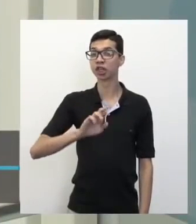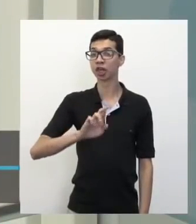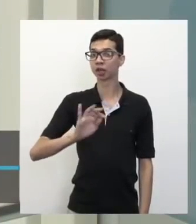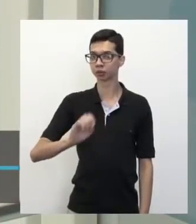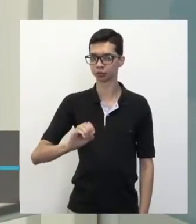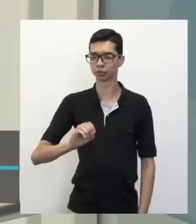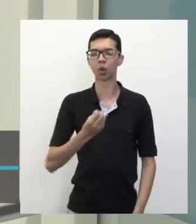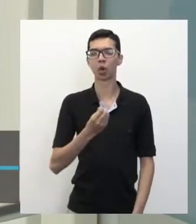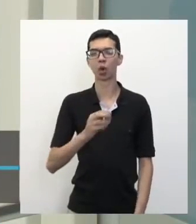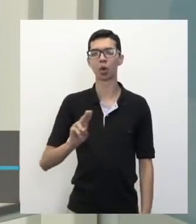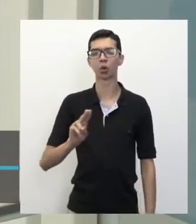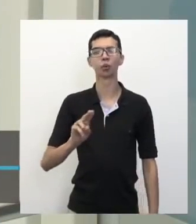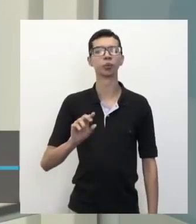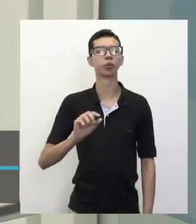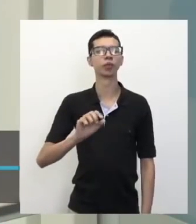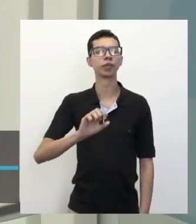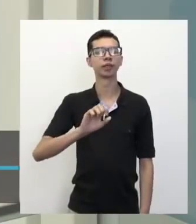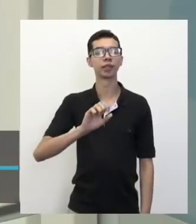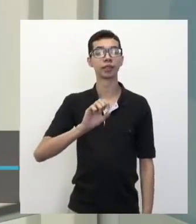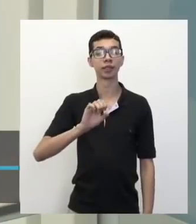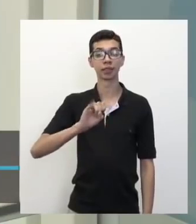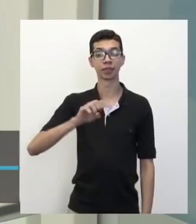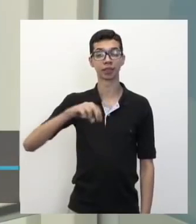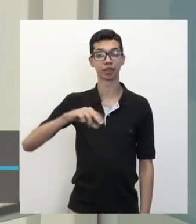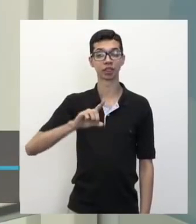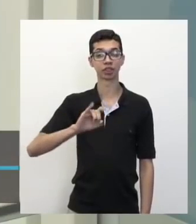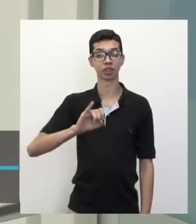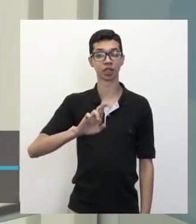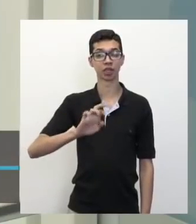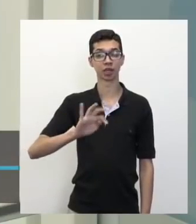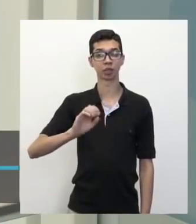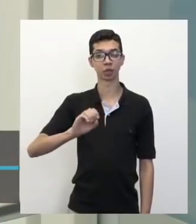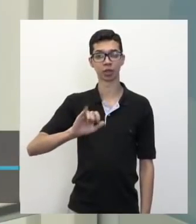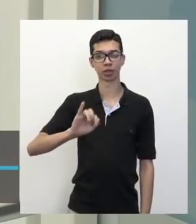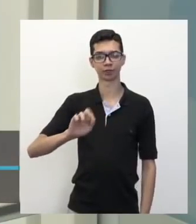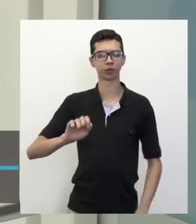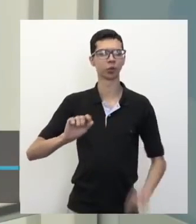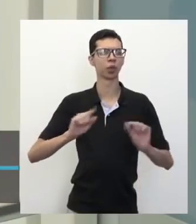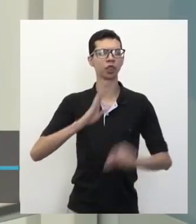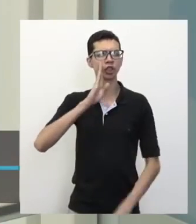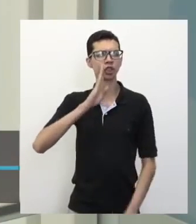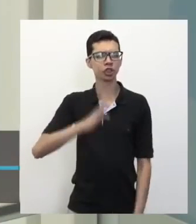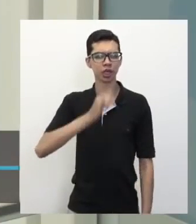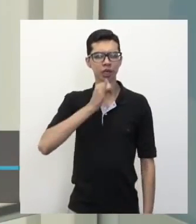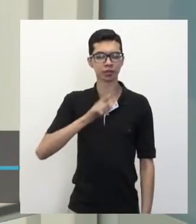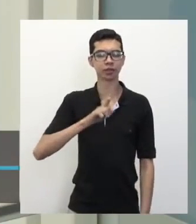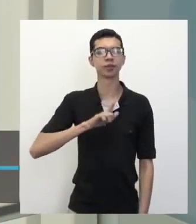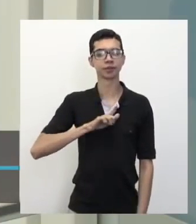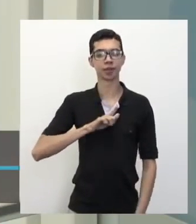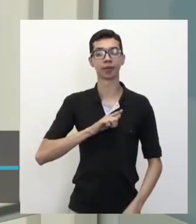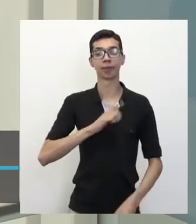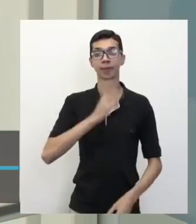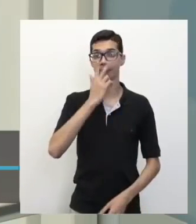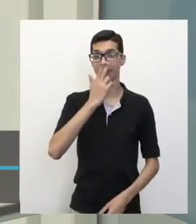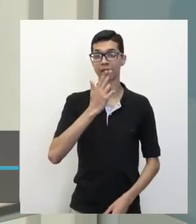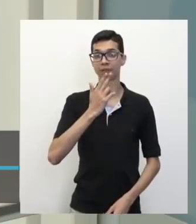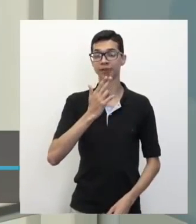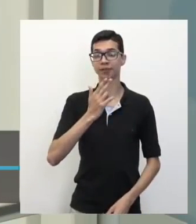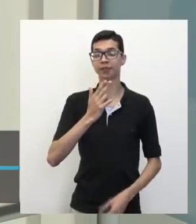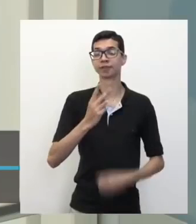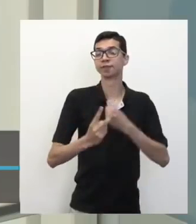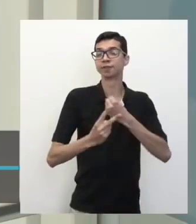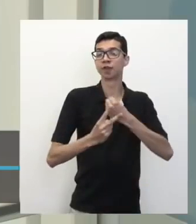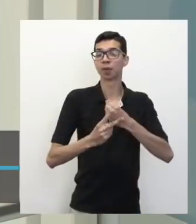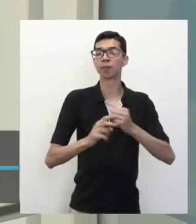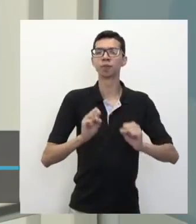quando você tem ali bem uma pausa e uma marcação. Pode ter ou não um verbo